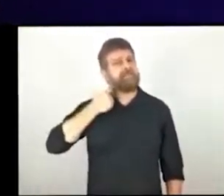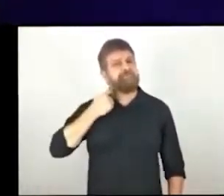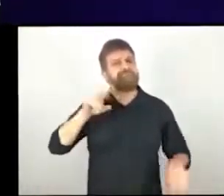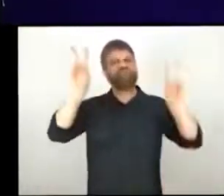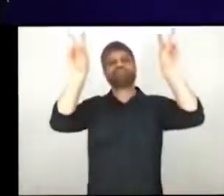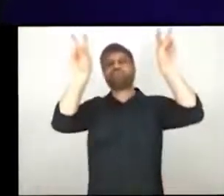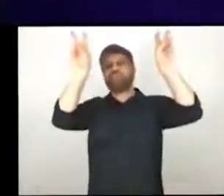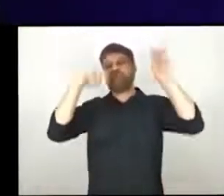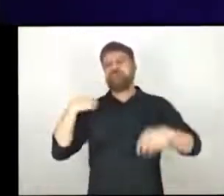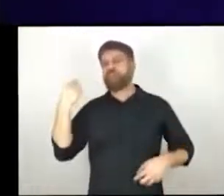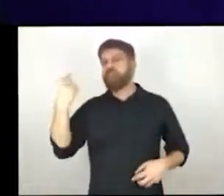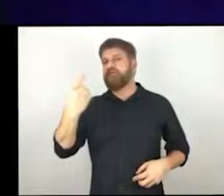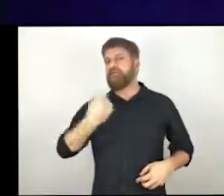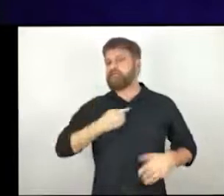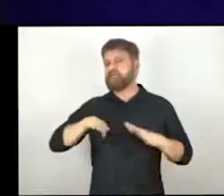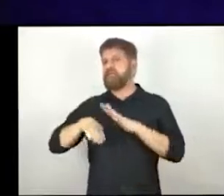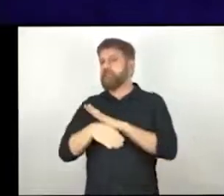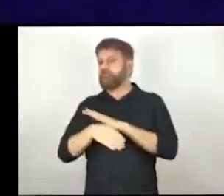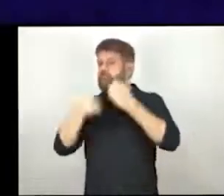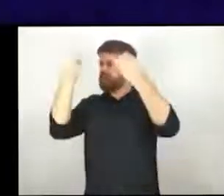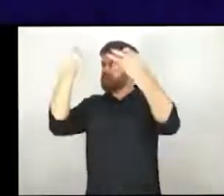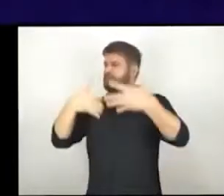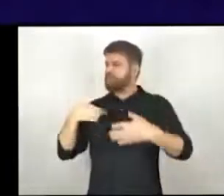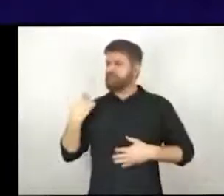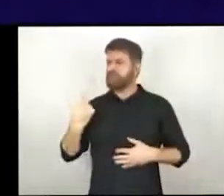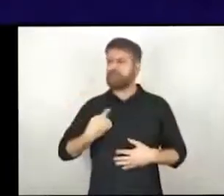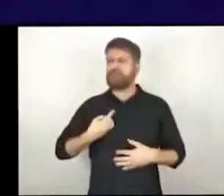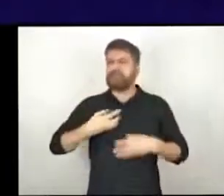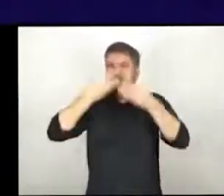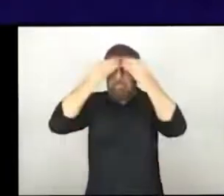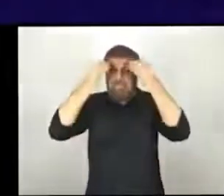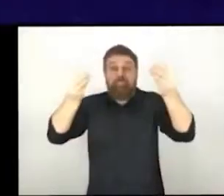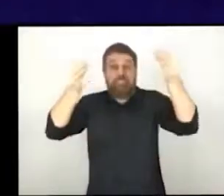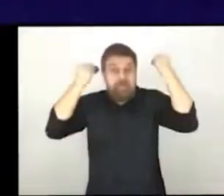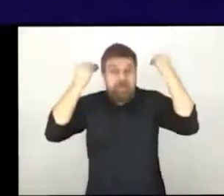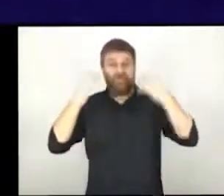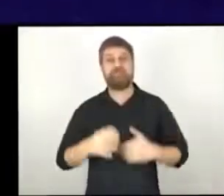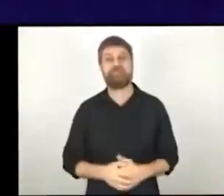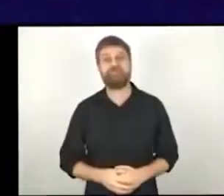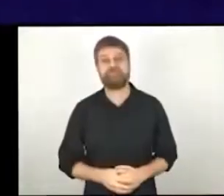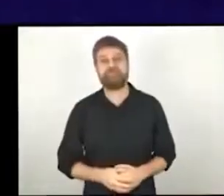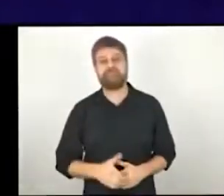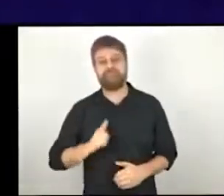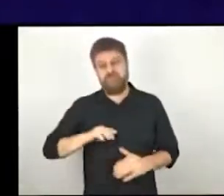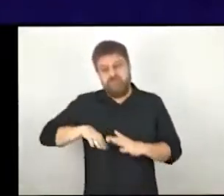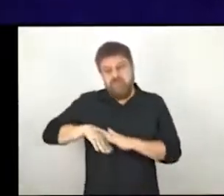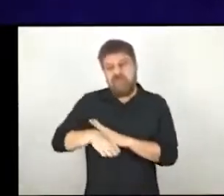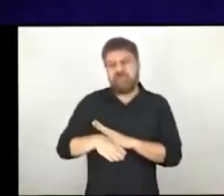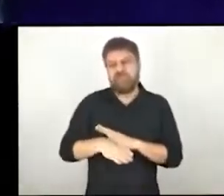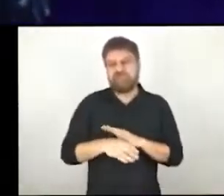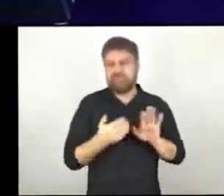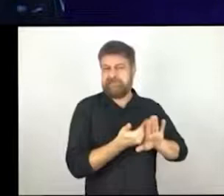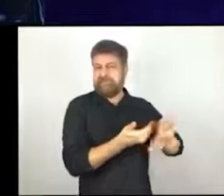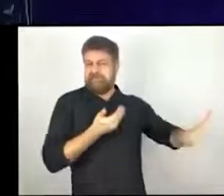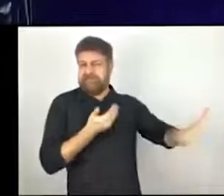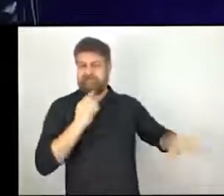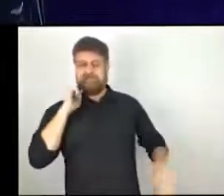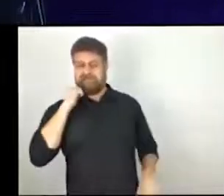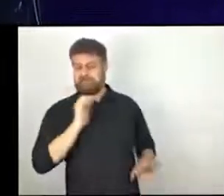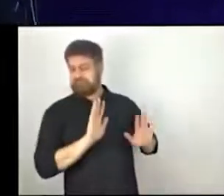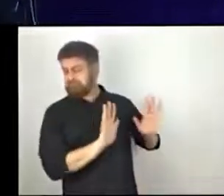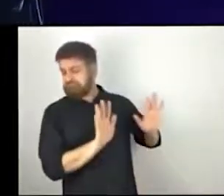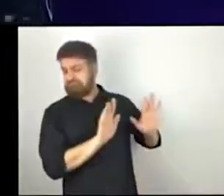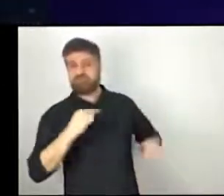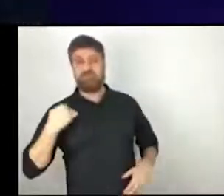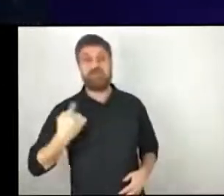Lixo. Tá aí um assunto que a gente não tem o costume de falar sobre no nosso dia a dia, né? Nós nos acostumamos a ficar longe do